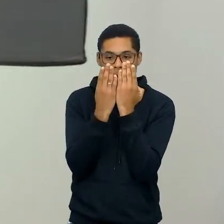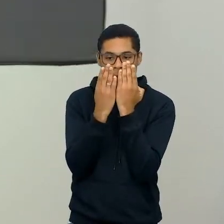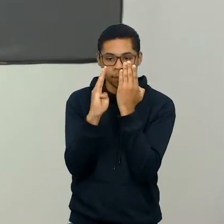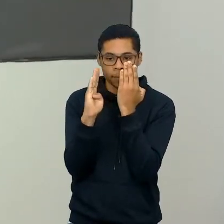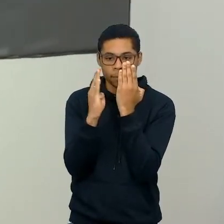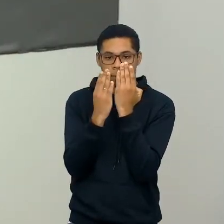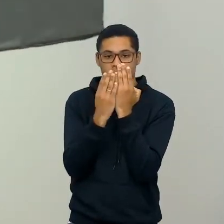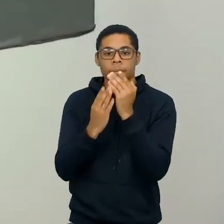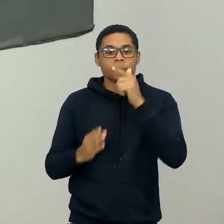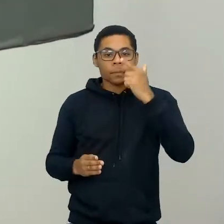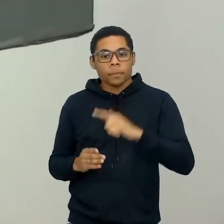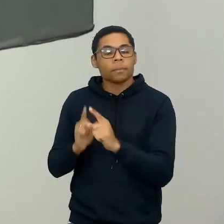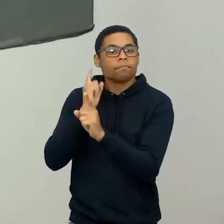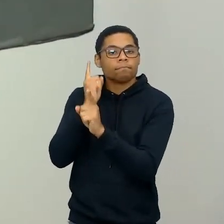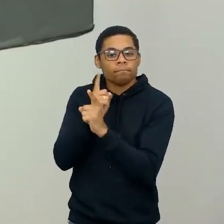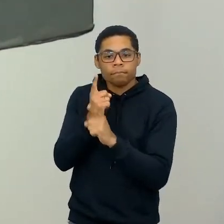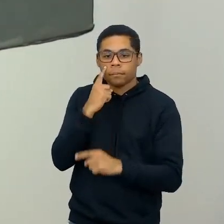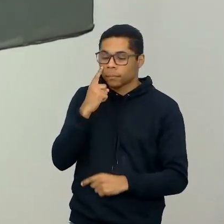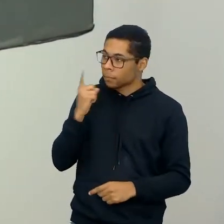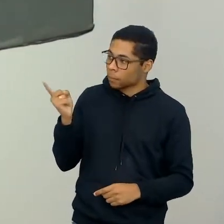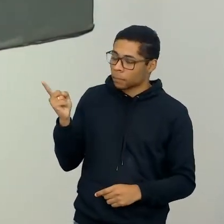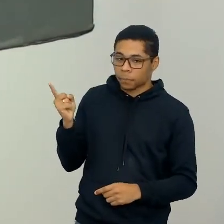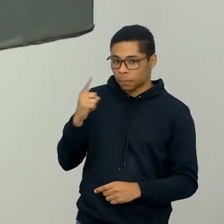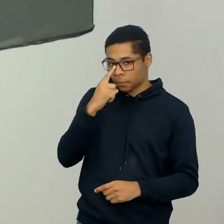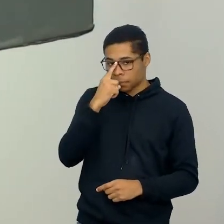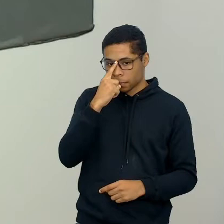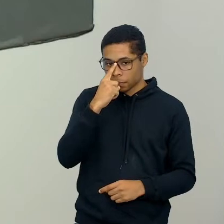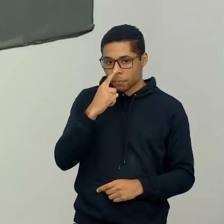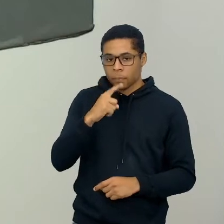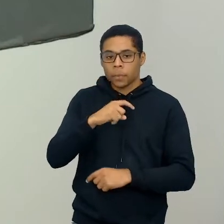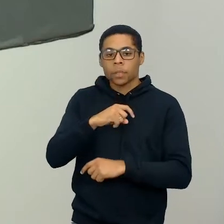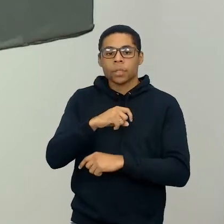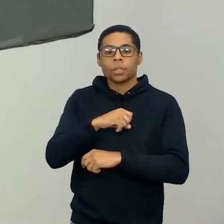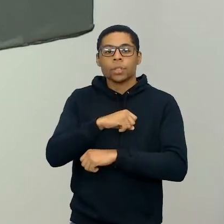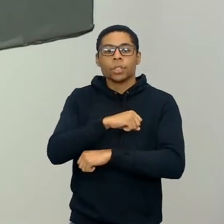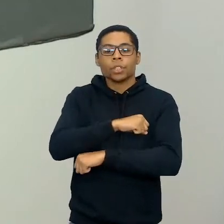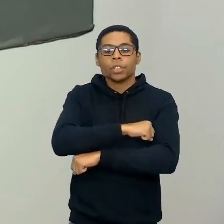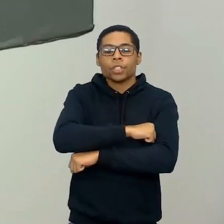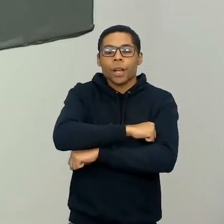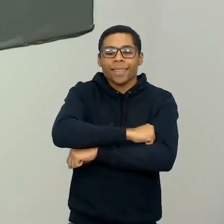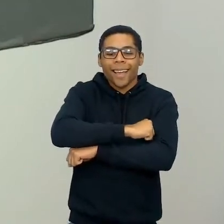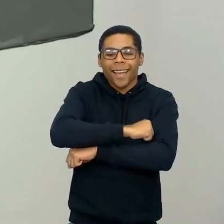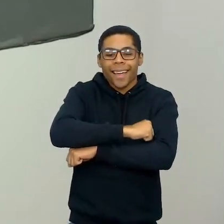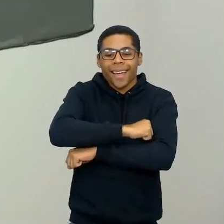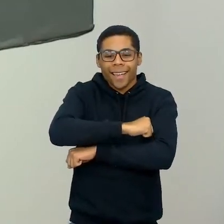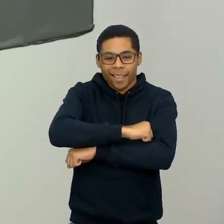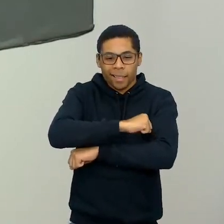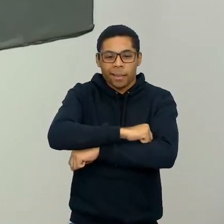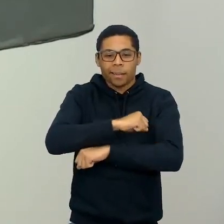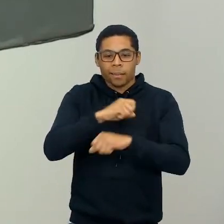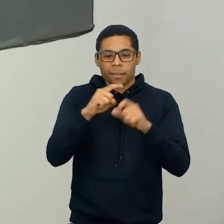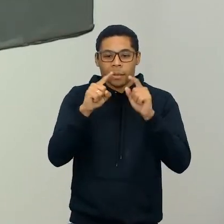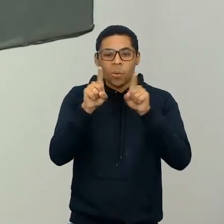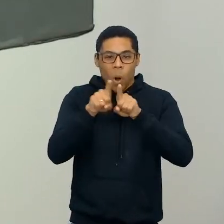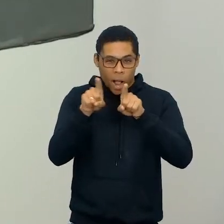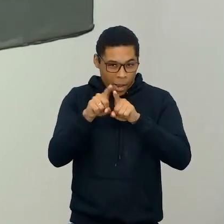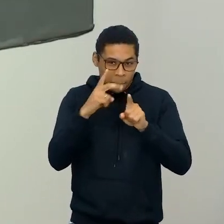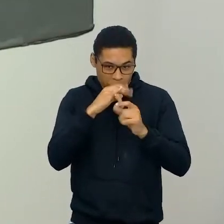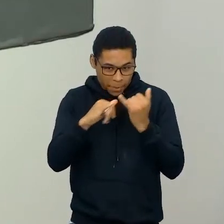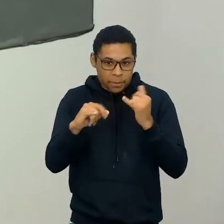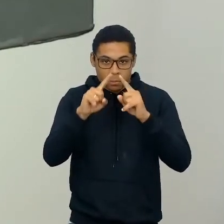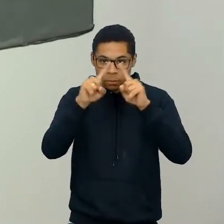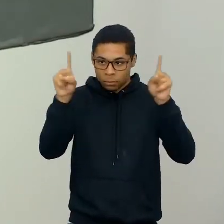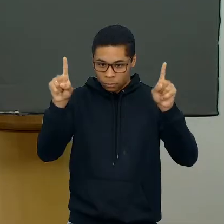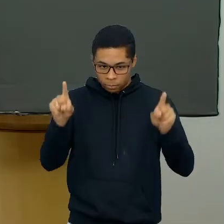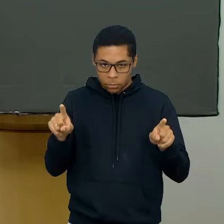também localizar aqui, ó, na lateral, a janela de acordo com a nossa medida padrão, que respeita